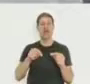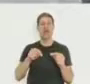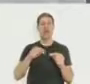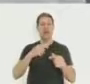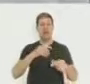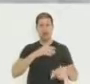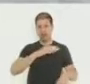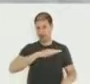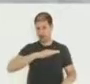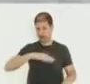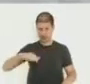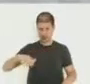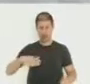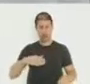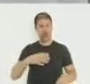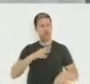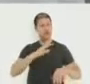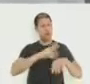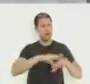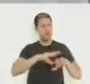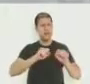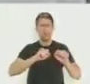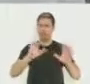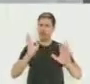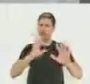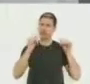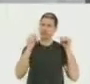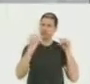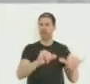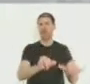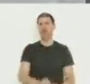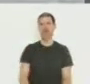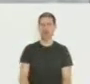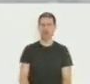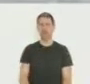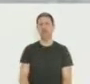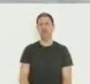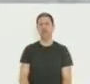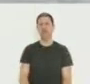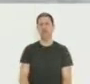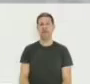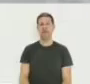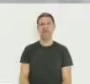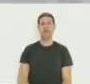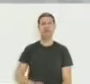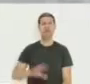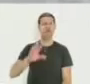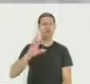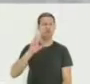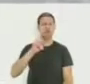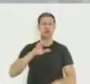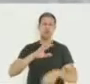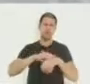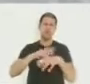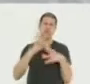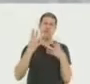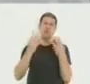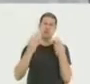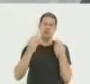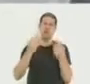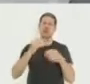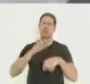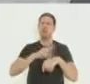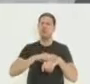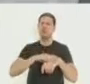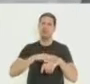um outro é fundamental todas as doenças aí muitas doenças que nós temos relacionadas